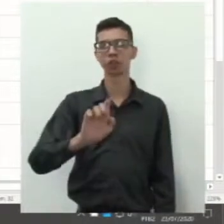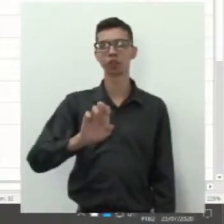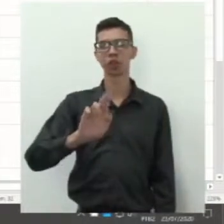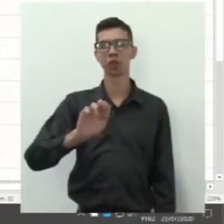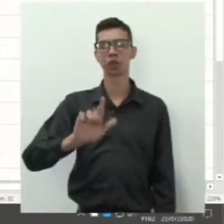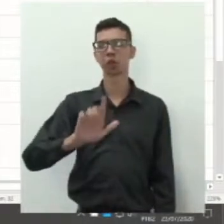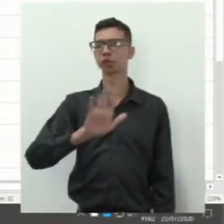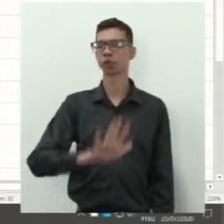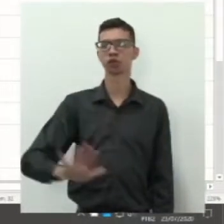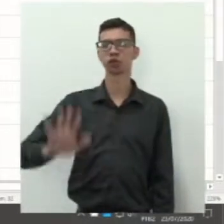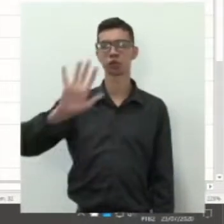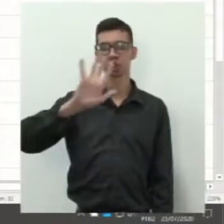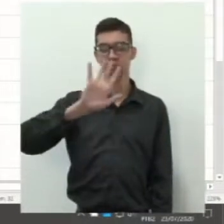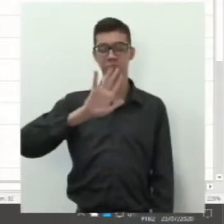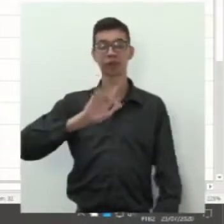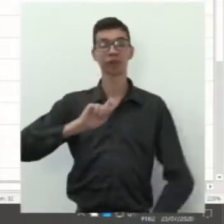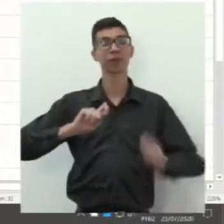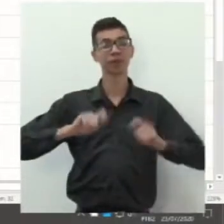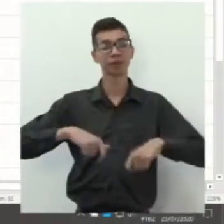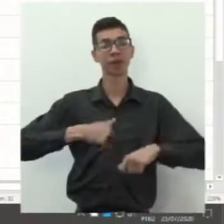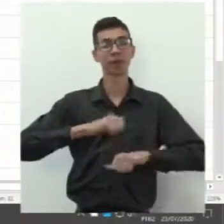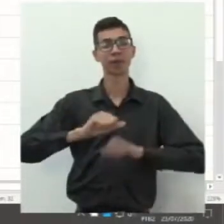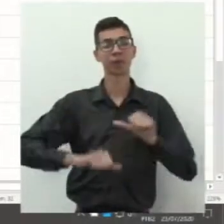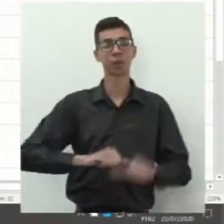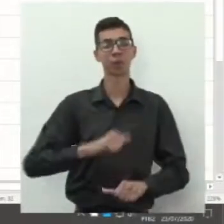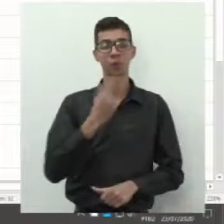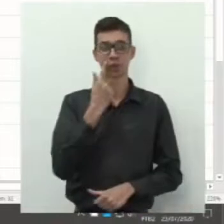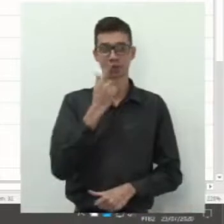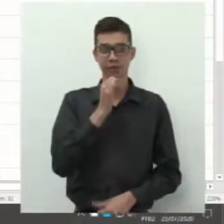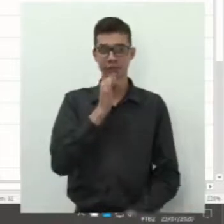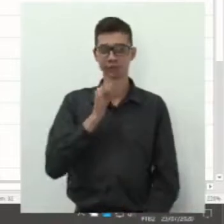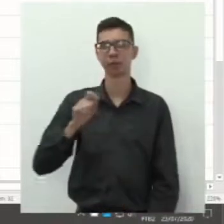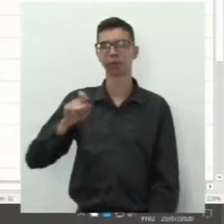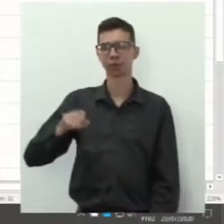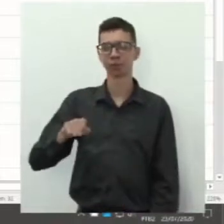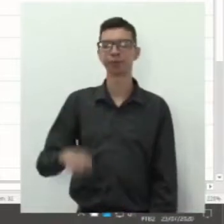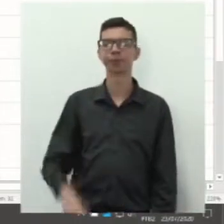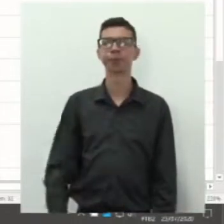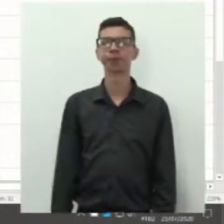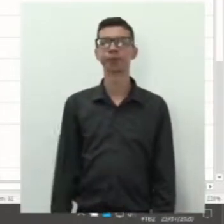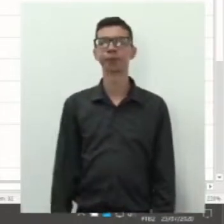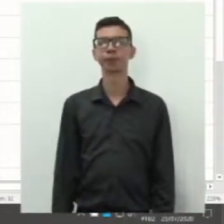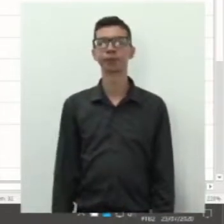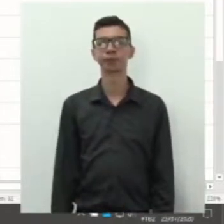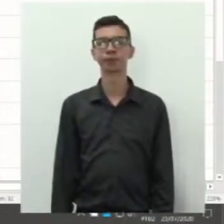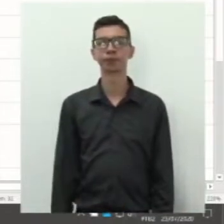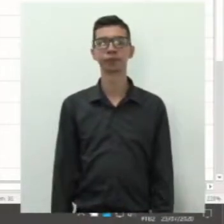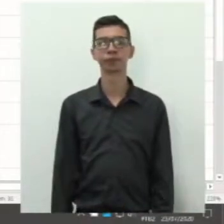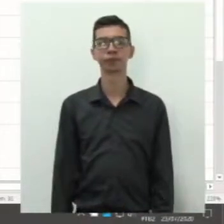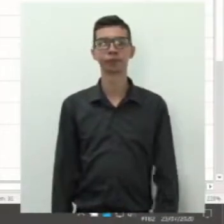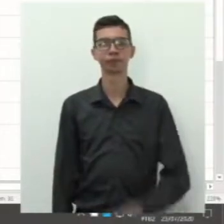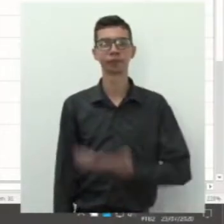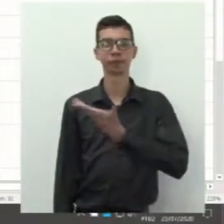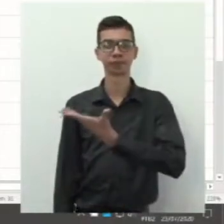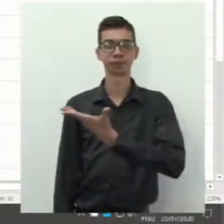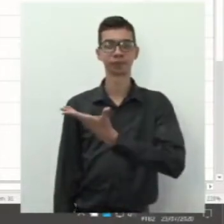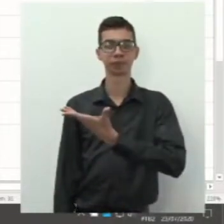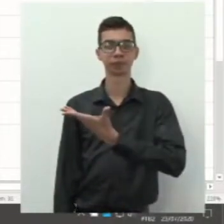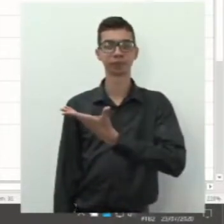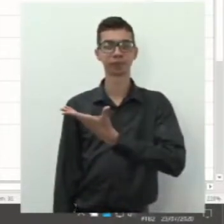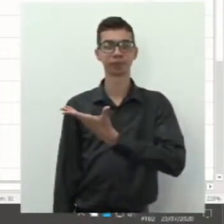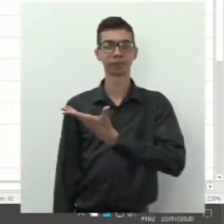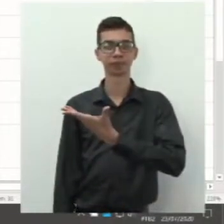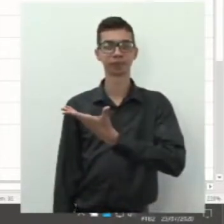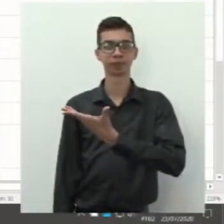posso mudar esse formato. Se eu vier na setinha aqui, ó, isso aqui que eu estou colocando, ó, o geral, ele não